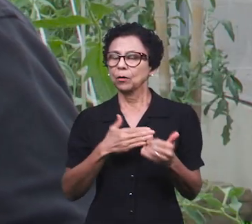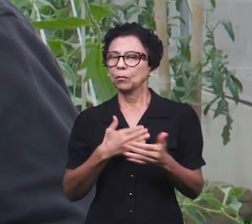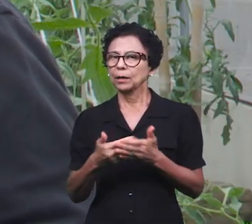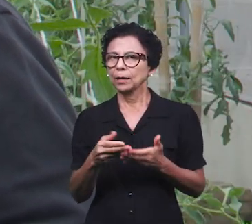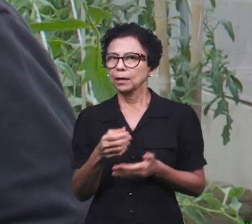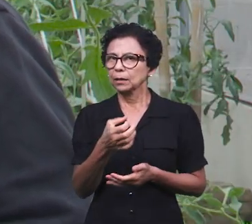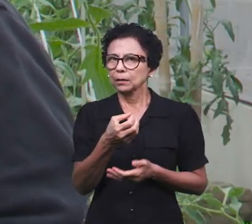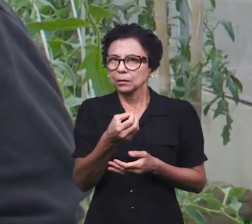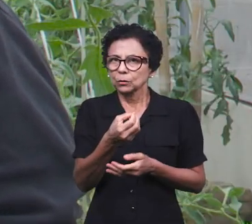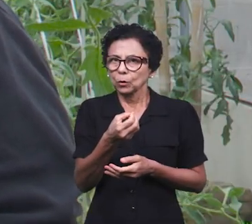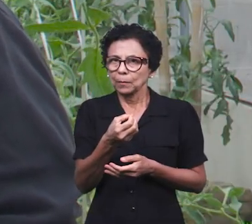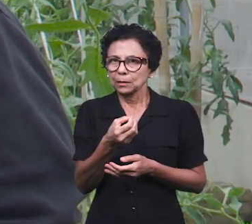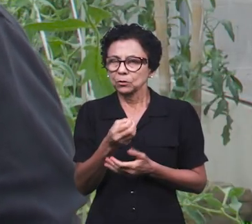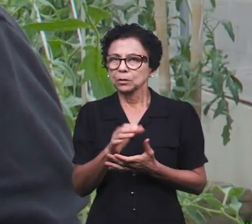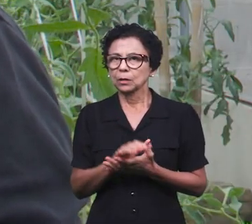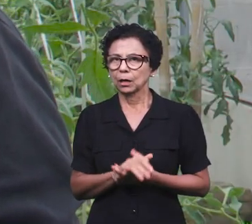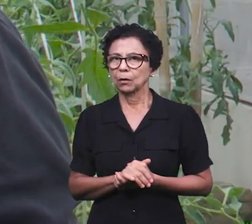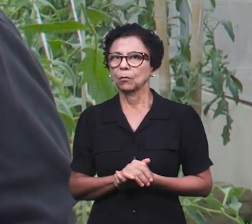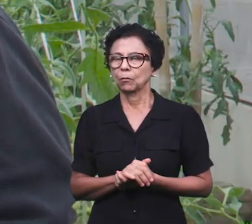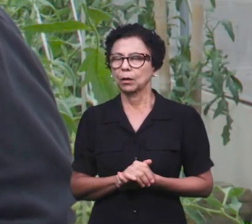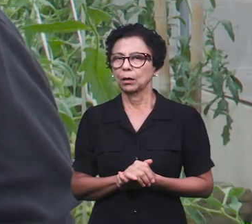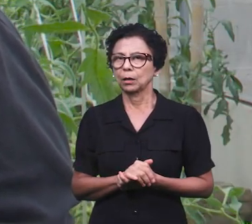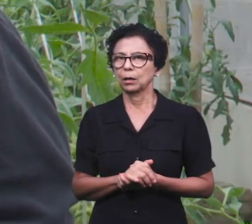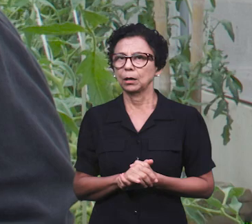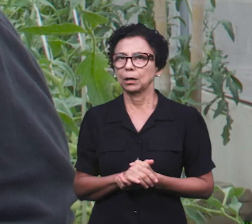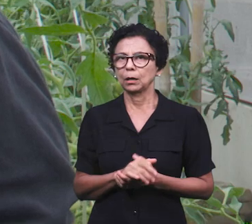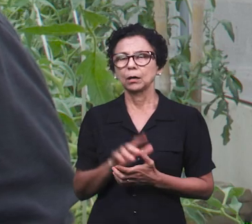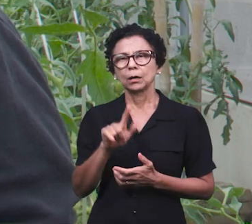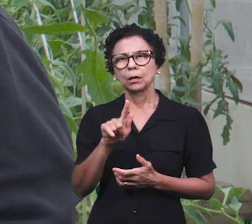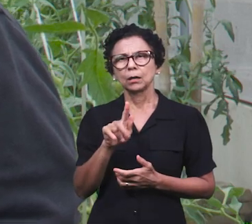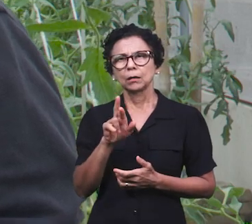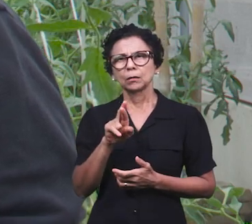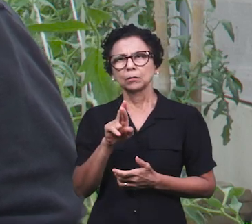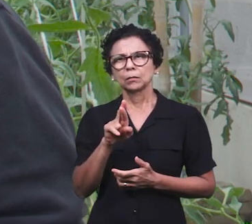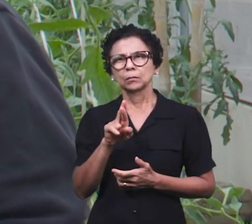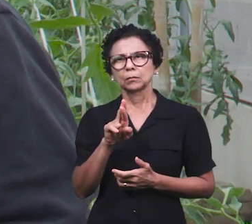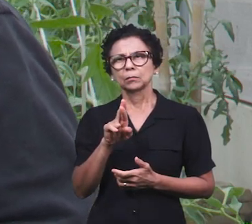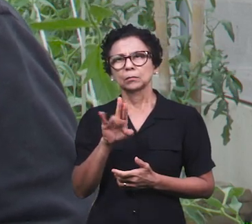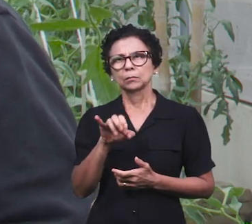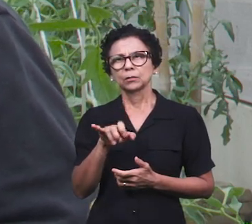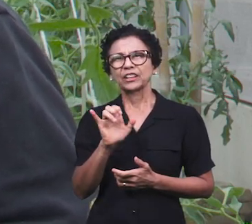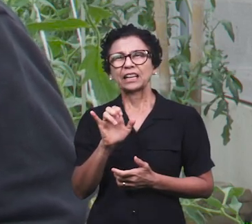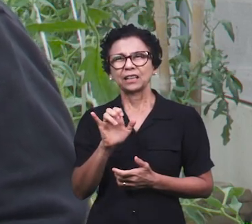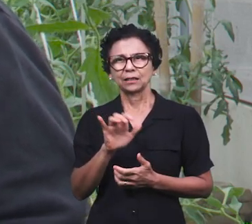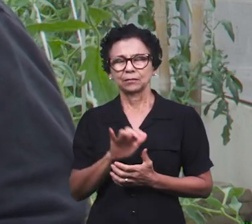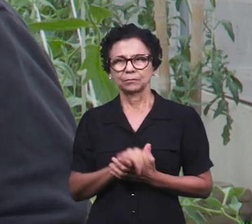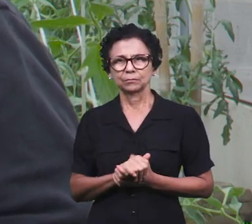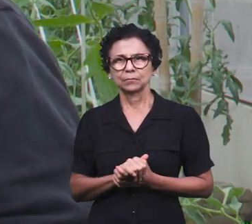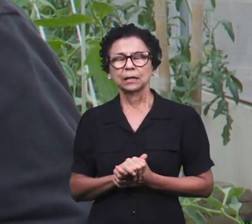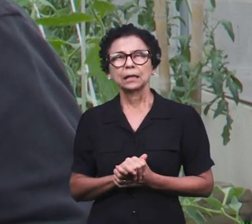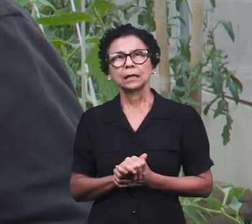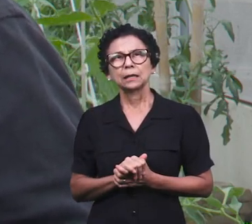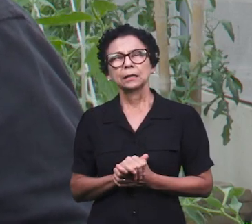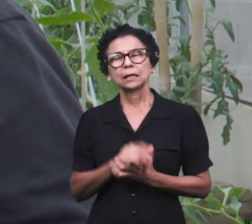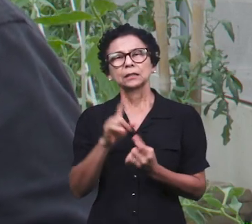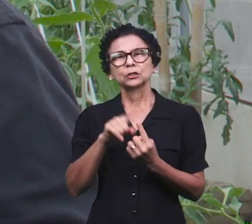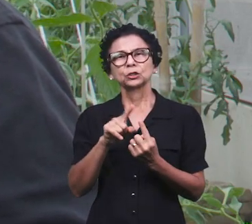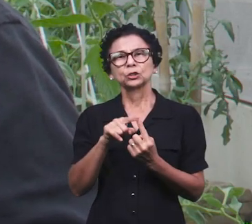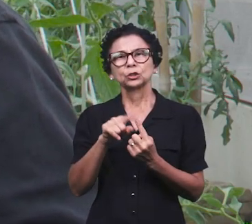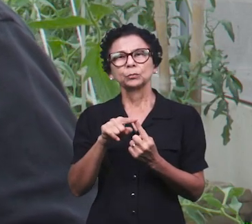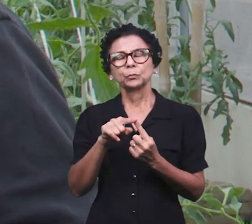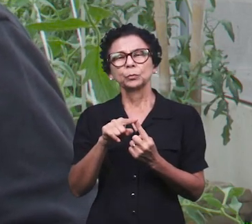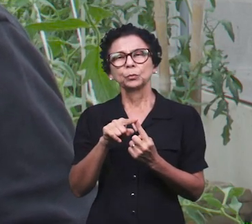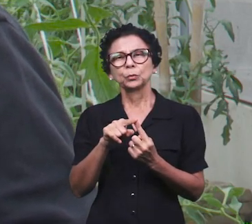está plantando tomate grape, um tomate, às vezes comercialmente chamado de sweet grape, tomate uva doce. Esse tomate ele